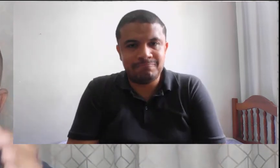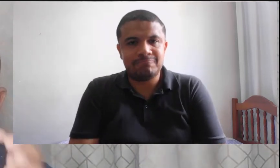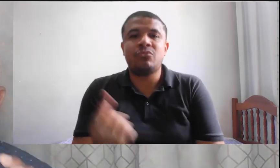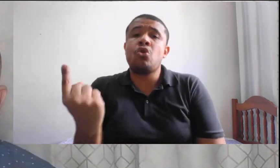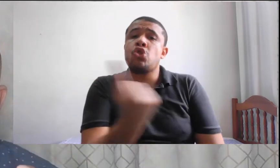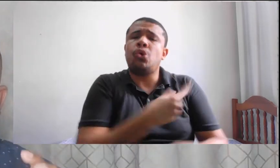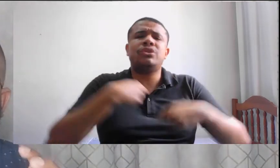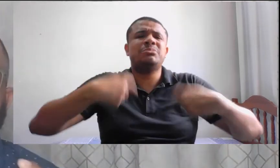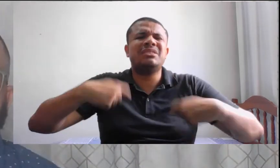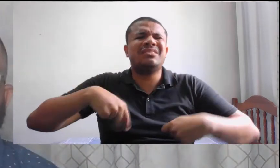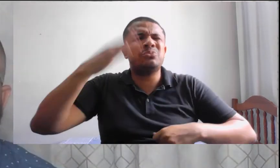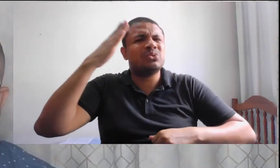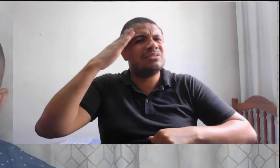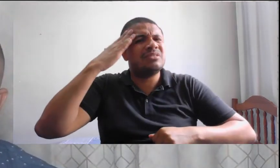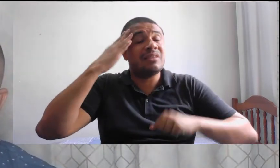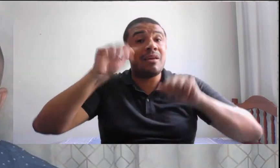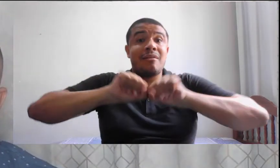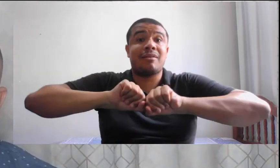Nós precisamos entender isso.